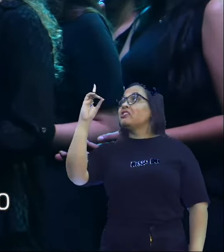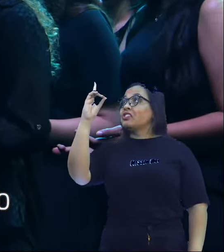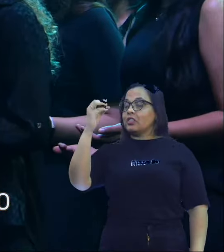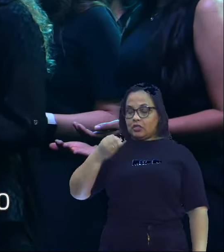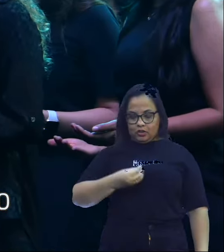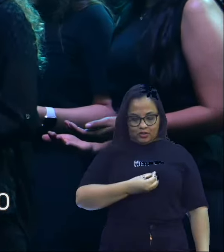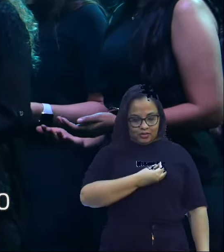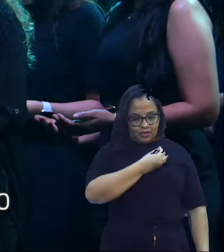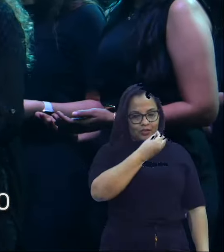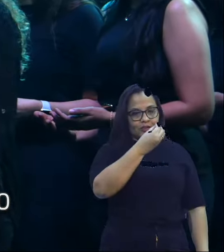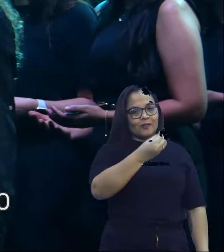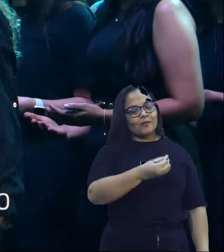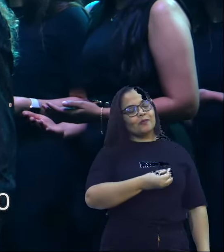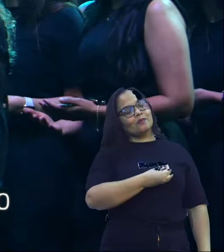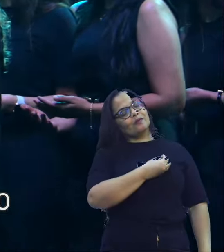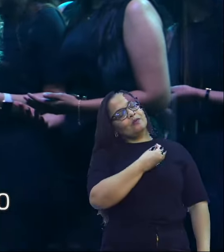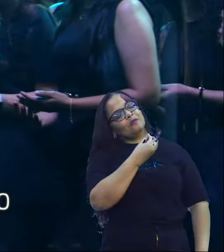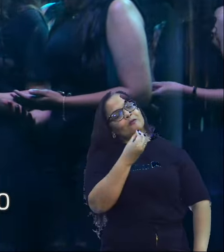povo.